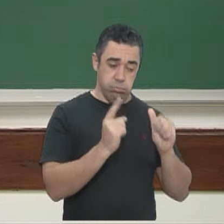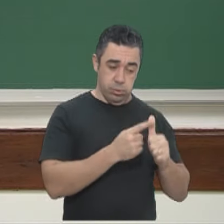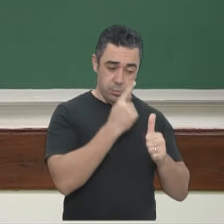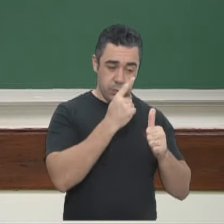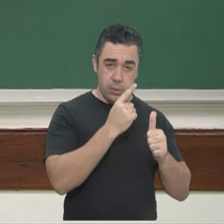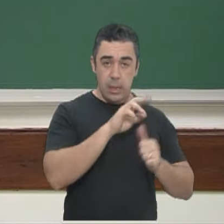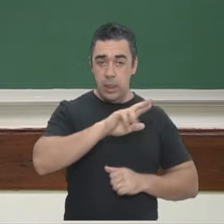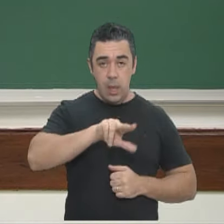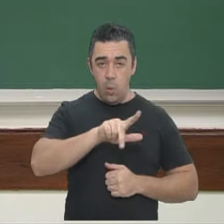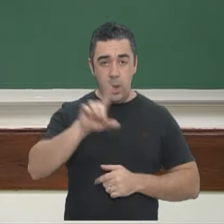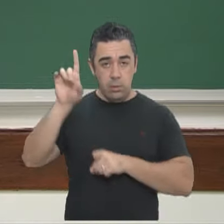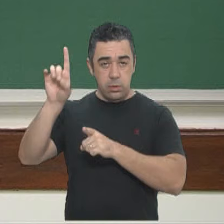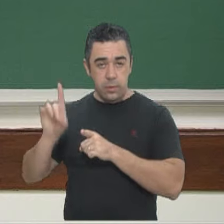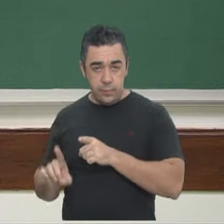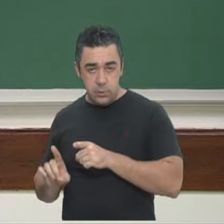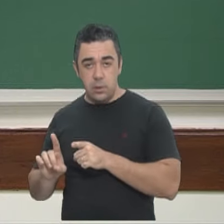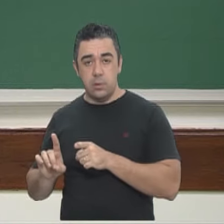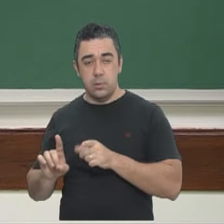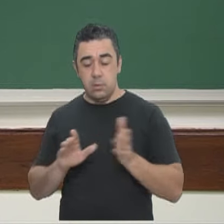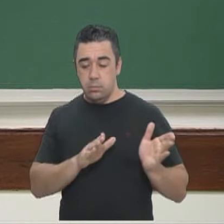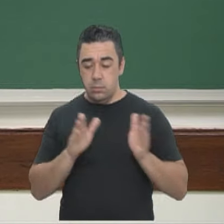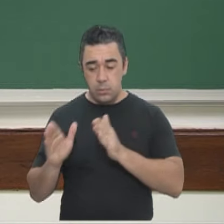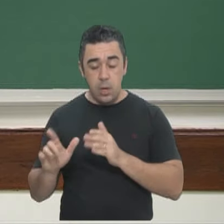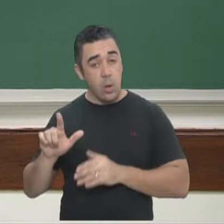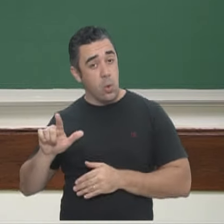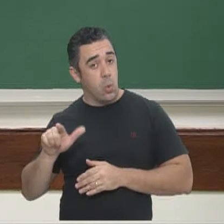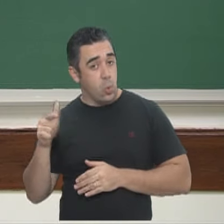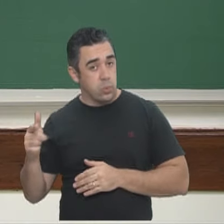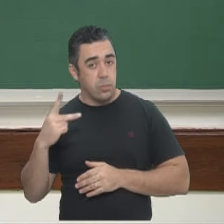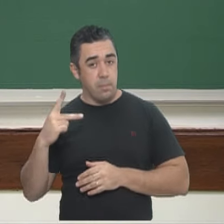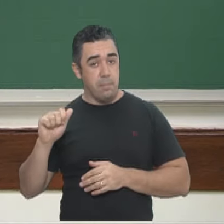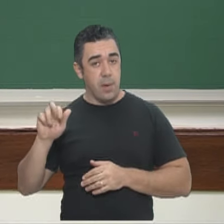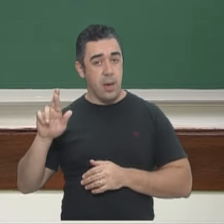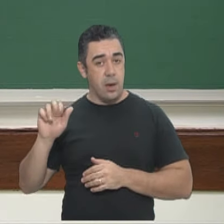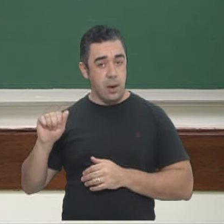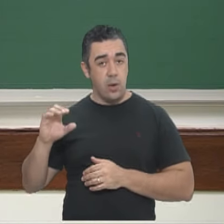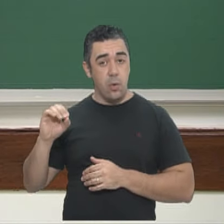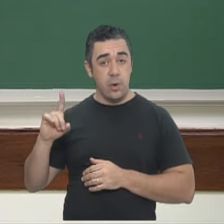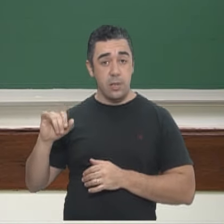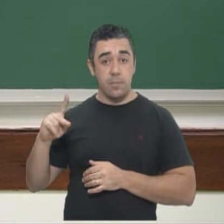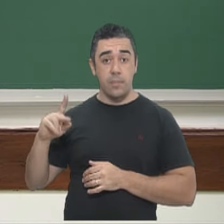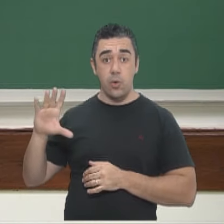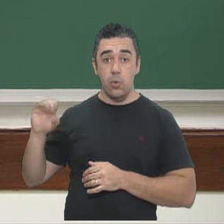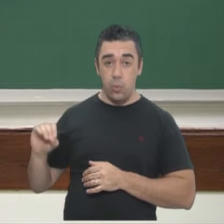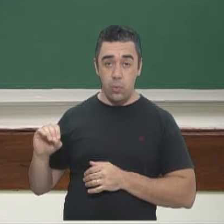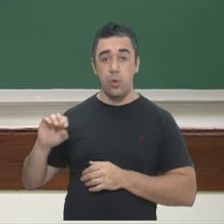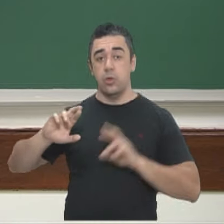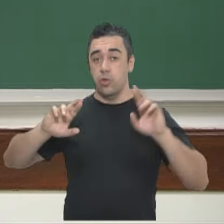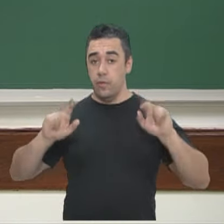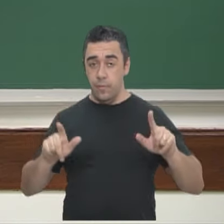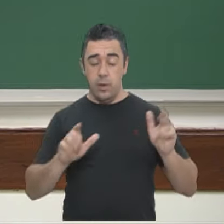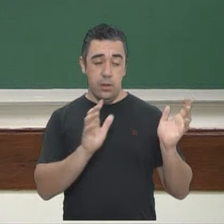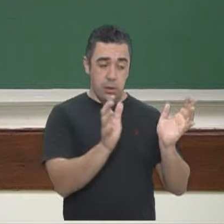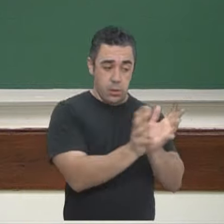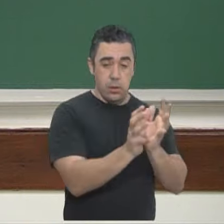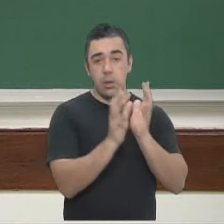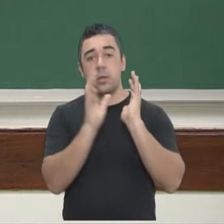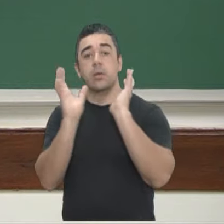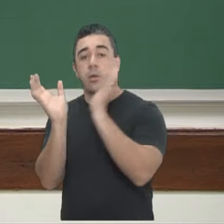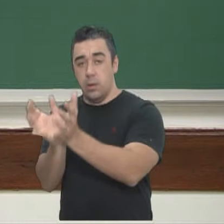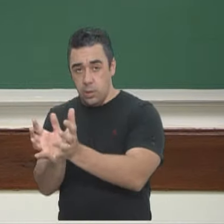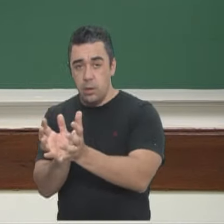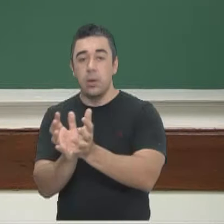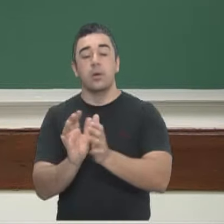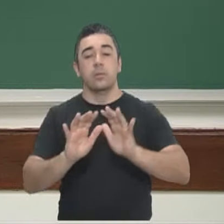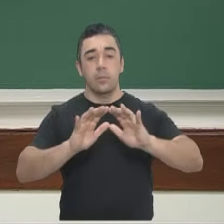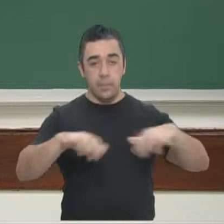paralímpico. Tá? Do paralímpico a gente vai identificar depois quais são as classificações de acordo com a deficiência daqueles